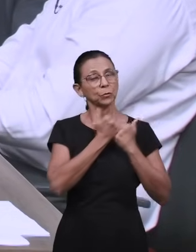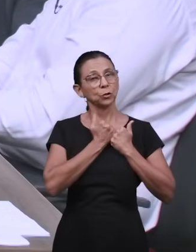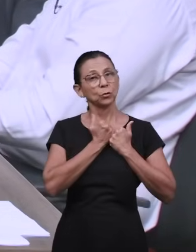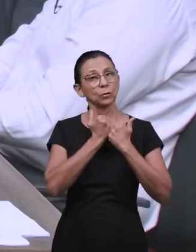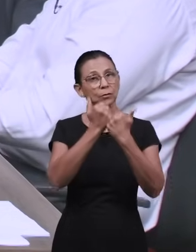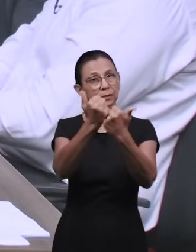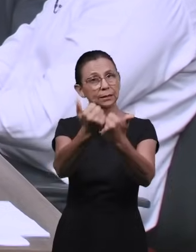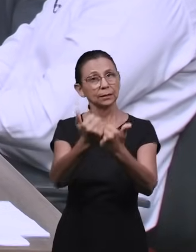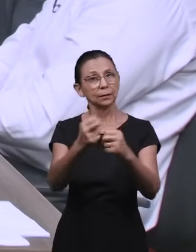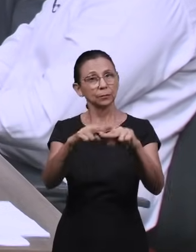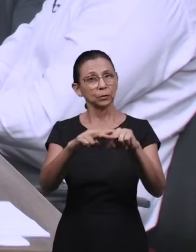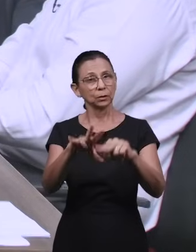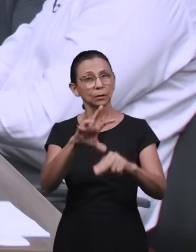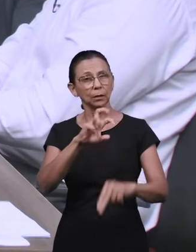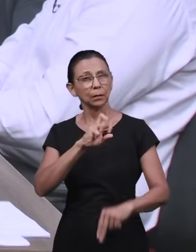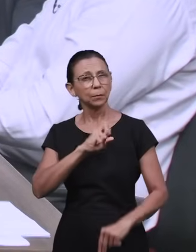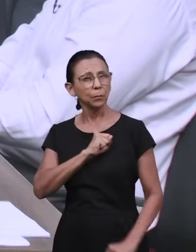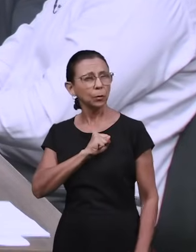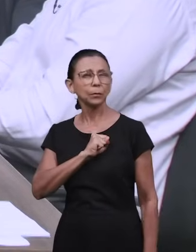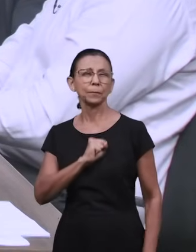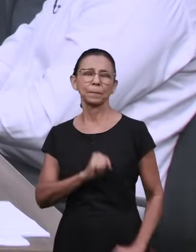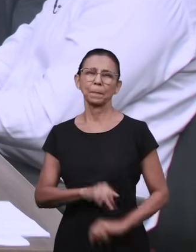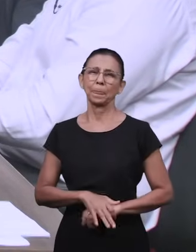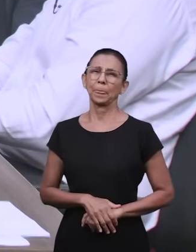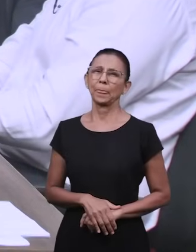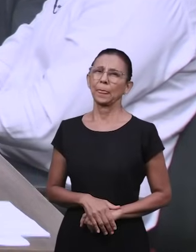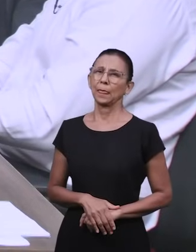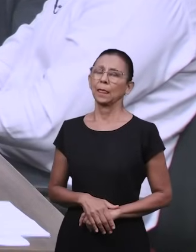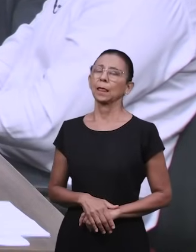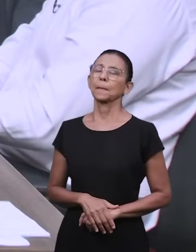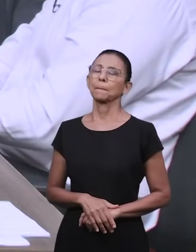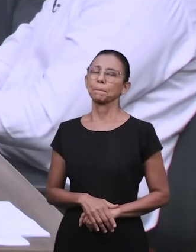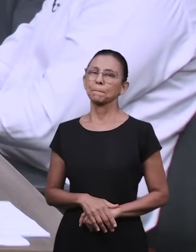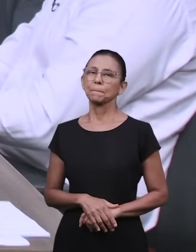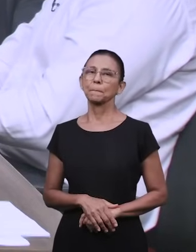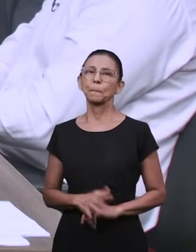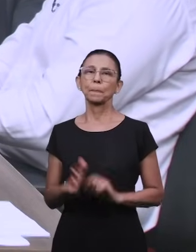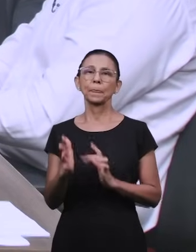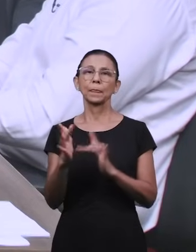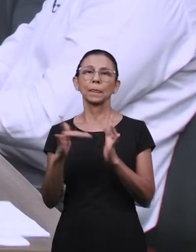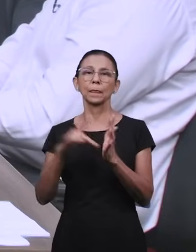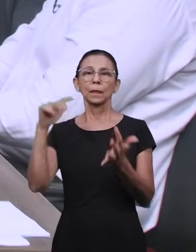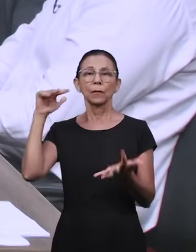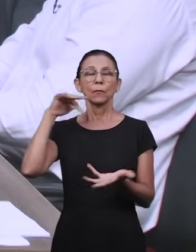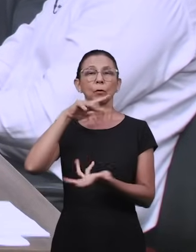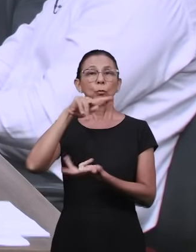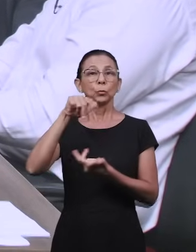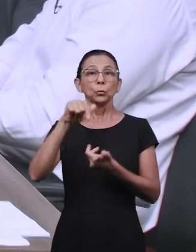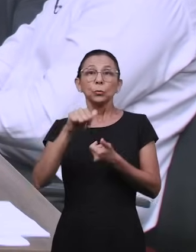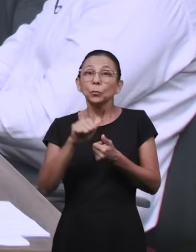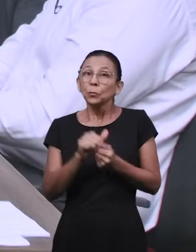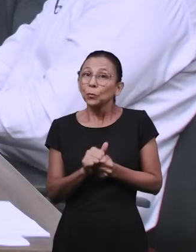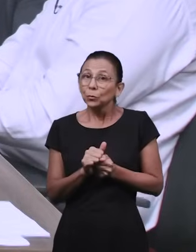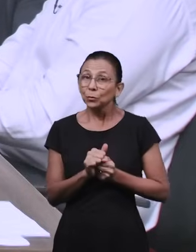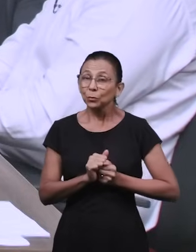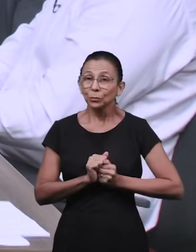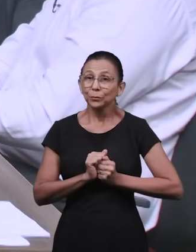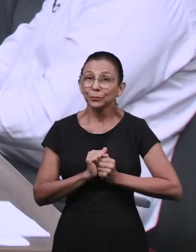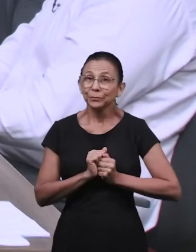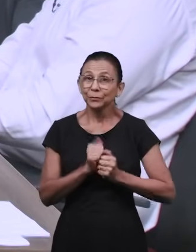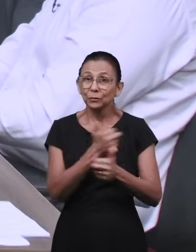a Deus. sem nenhum interesse para ele, mas ele deixou a glória, ele veio ao mundo, ele